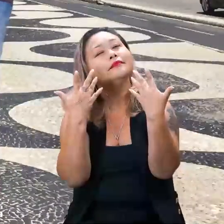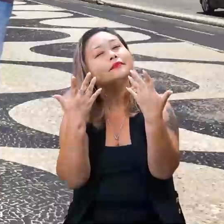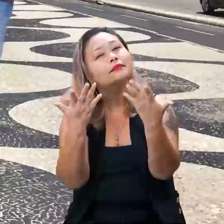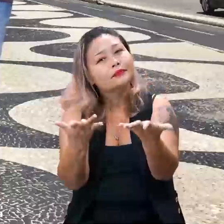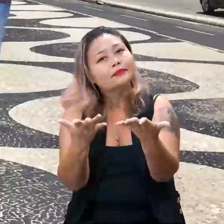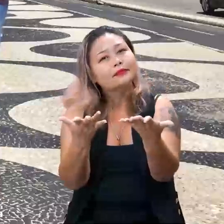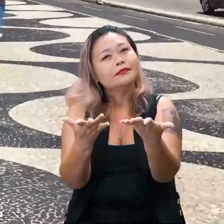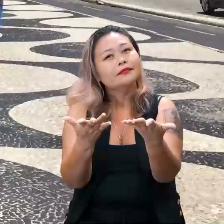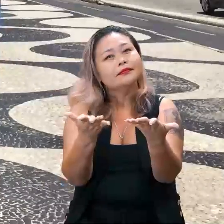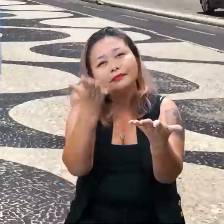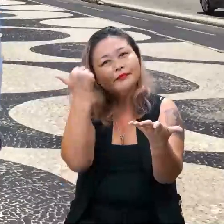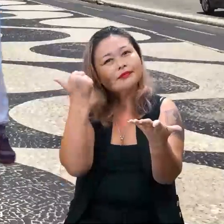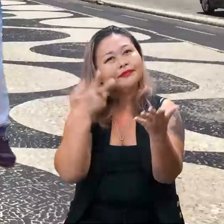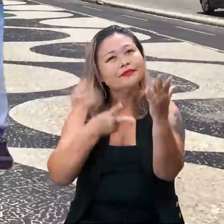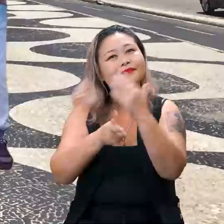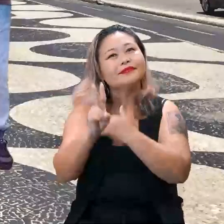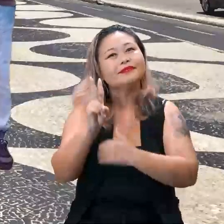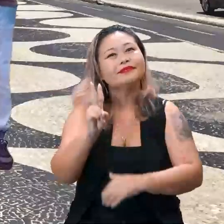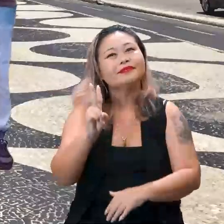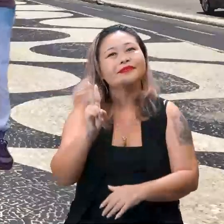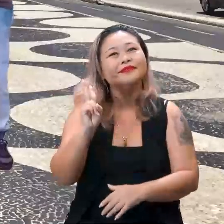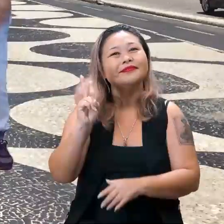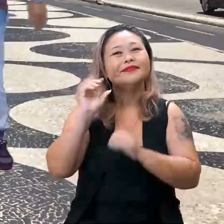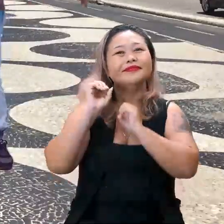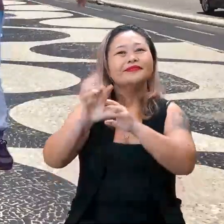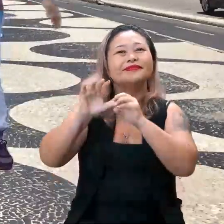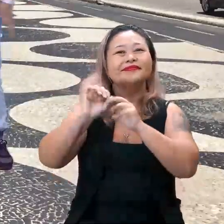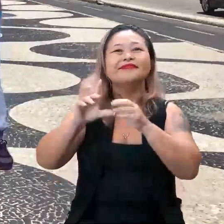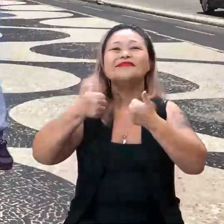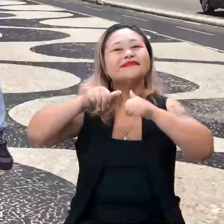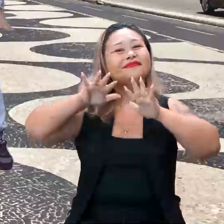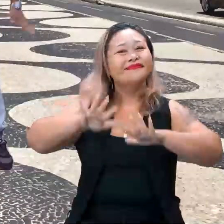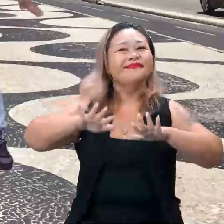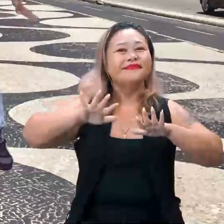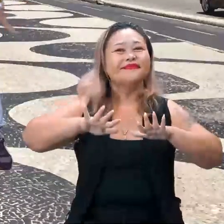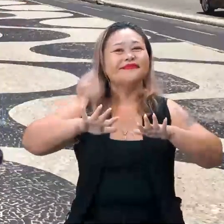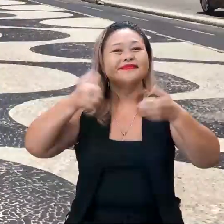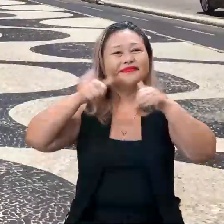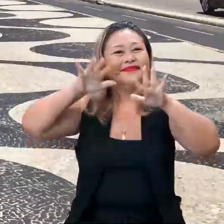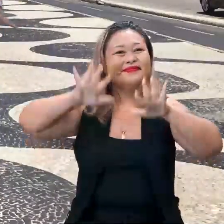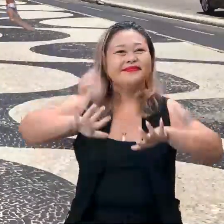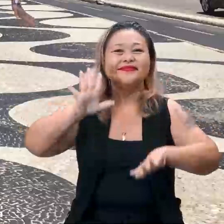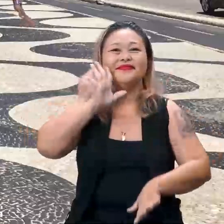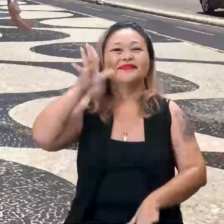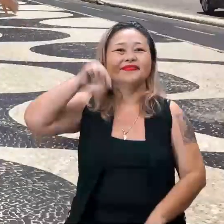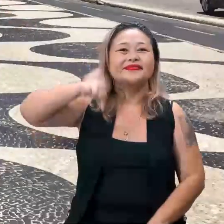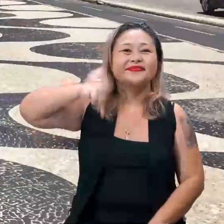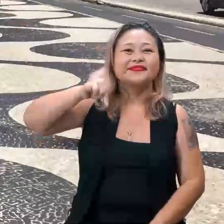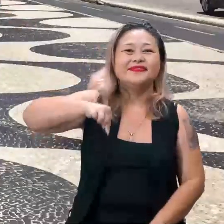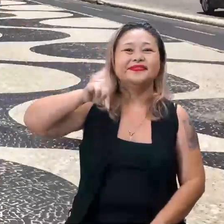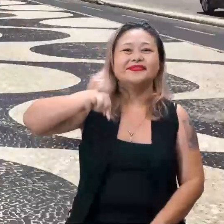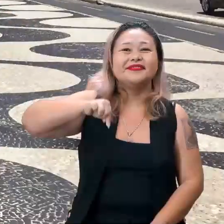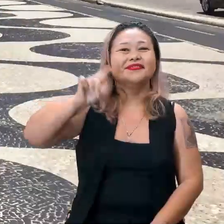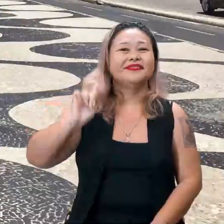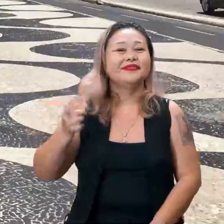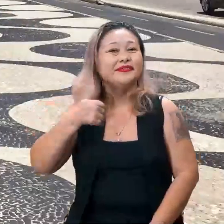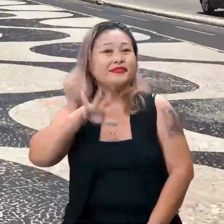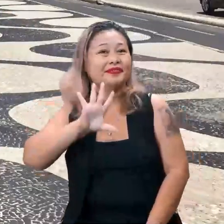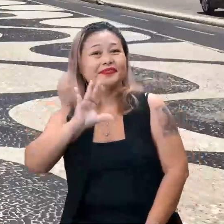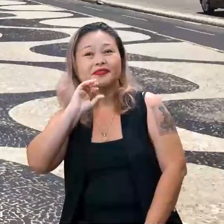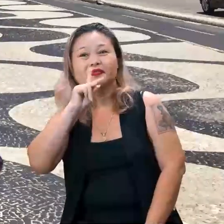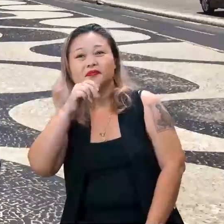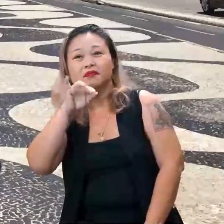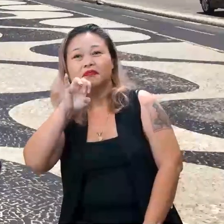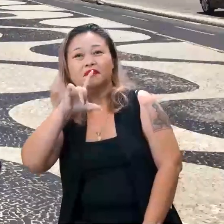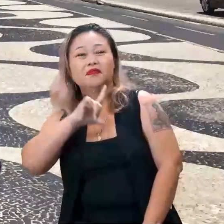vai lá, continua lá você dando aula, acho que eu quero ficar aqui. Já vai ficar aqui? Tá muito legal aqui na Copacabana, fica à vontade, pode